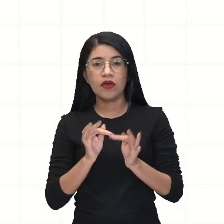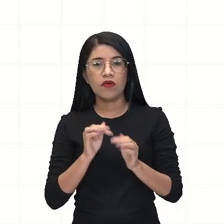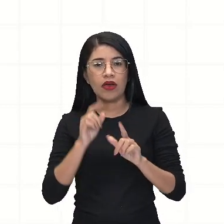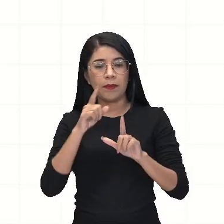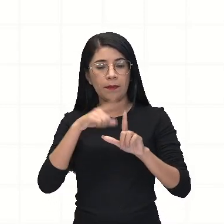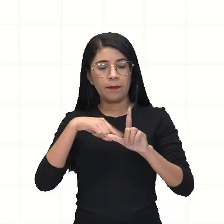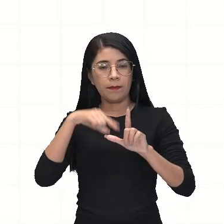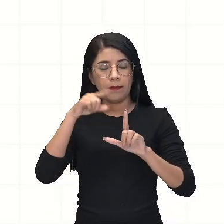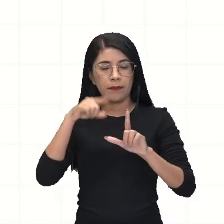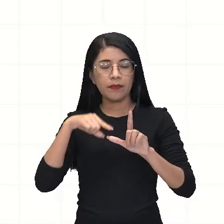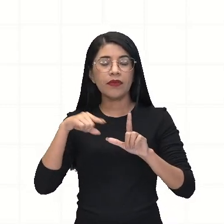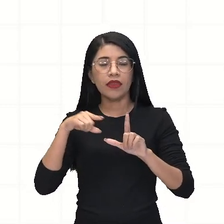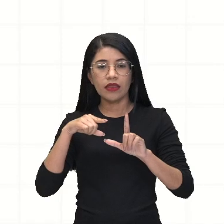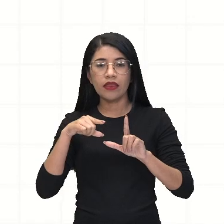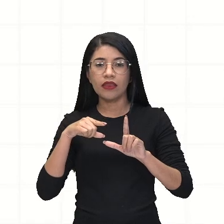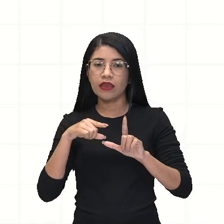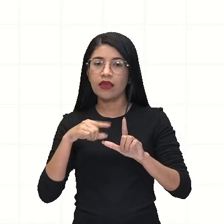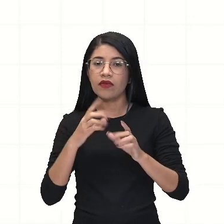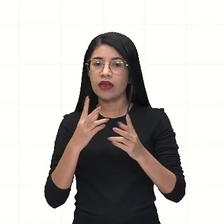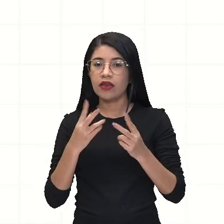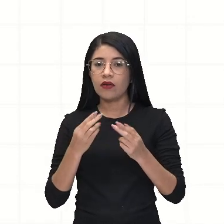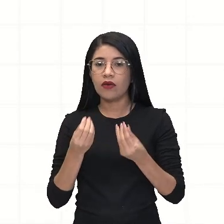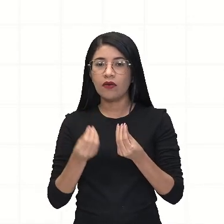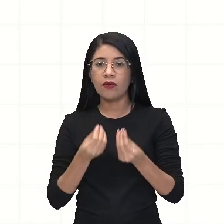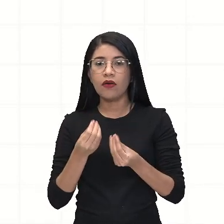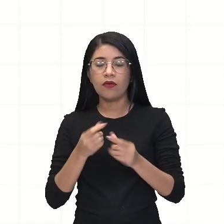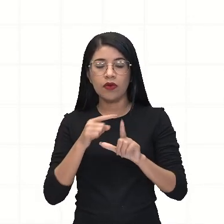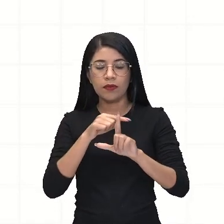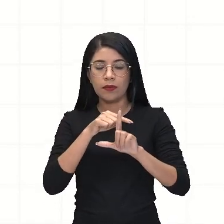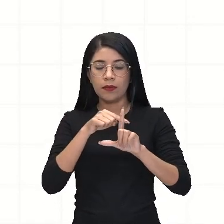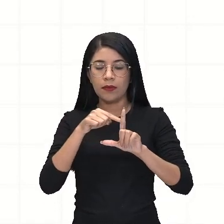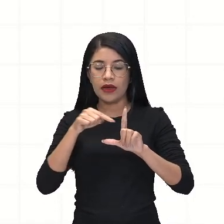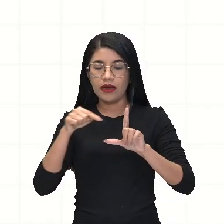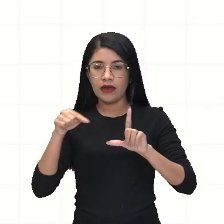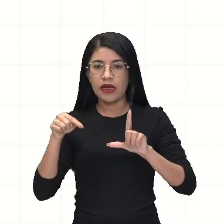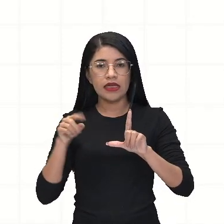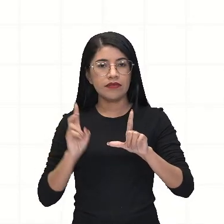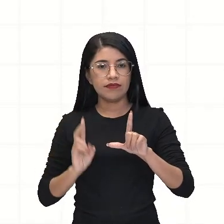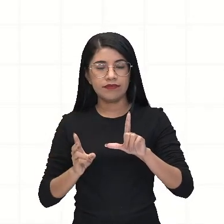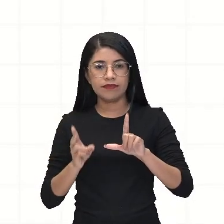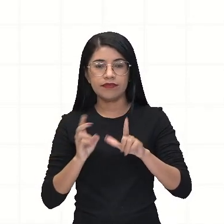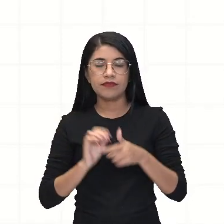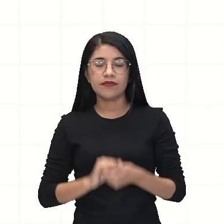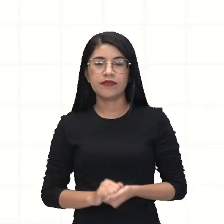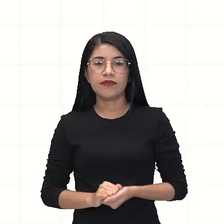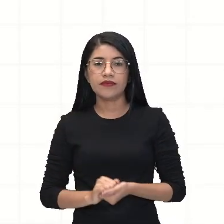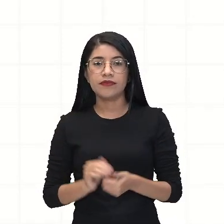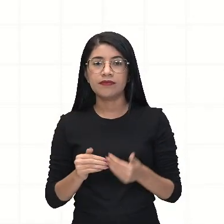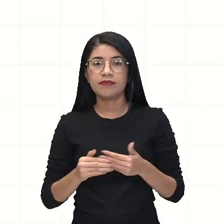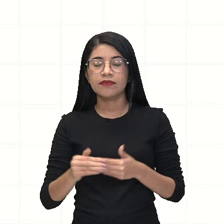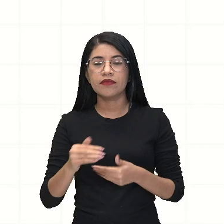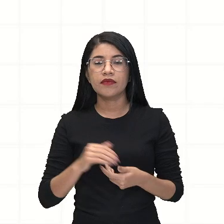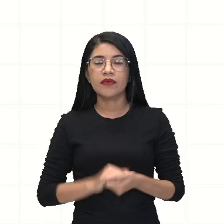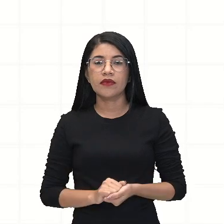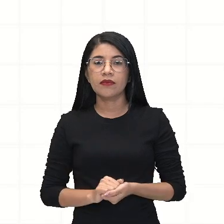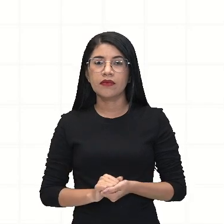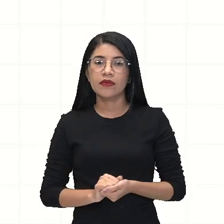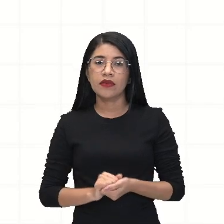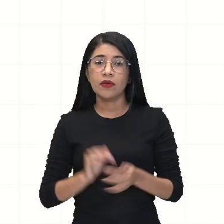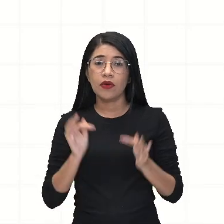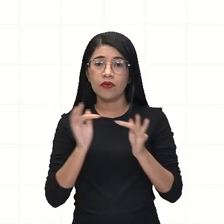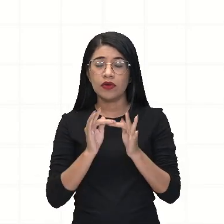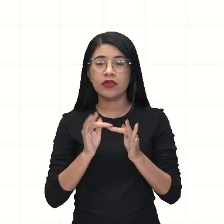gráfico dela, ela vai ser sempre assim, ó, constante, tá bom? Seguindo, nós temos aí a escrita. Uma função